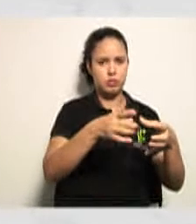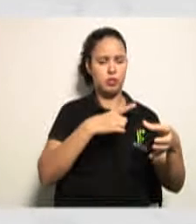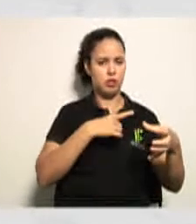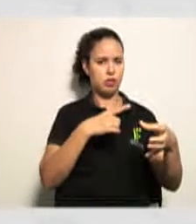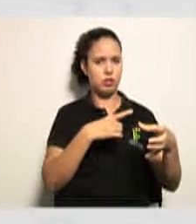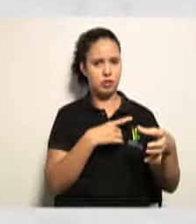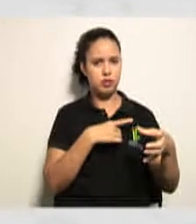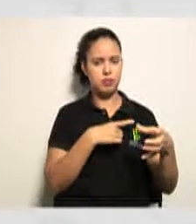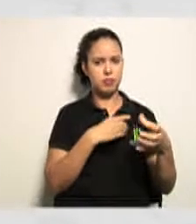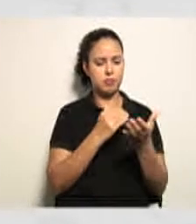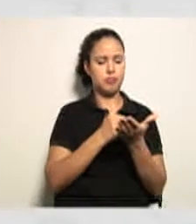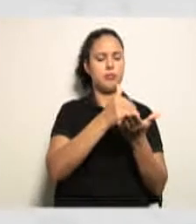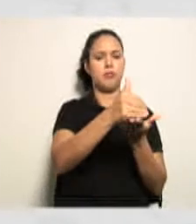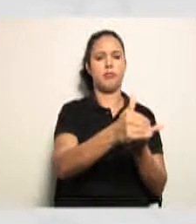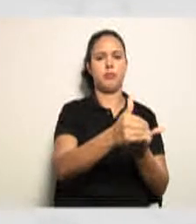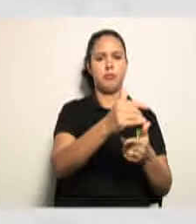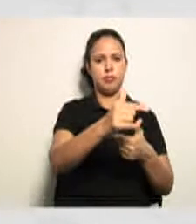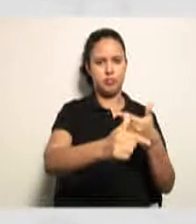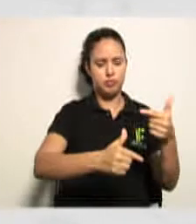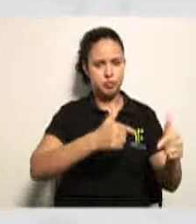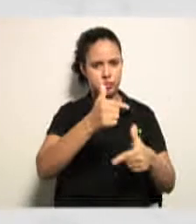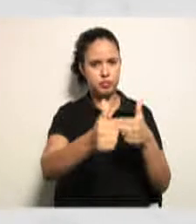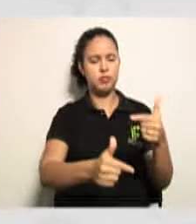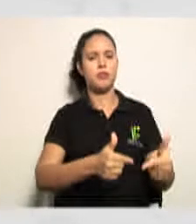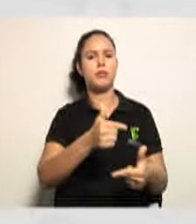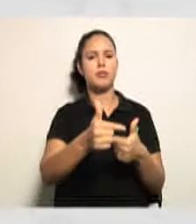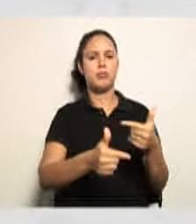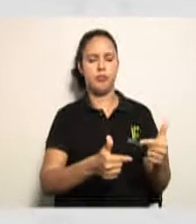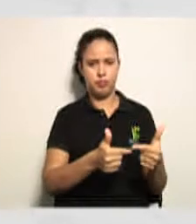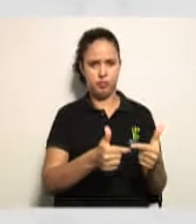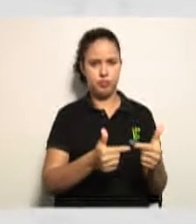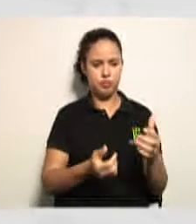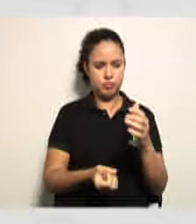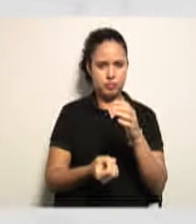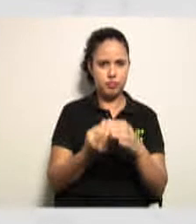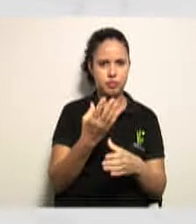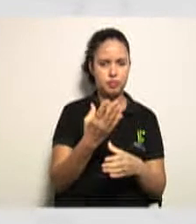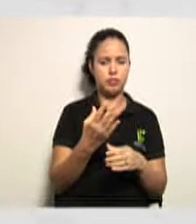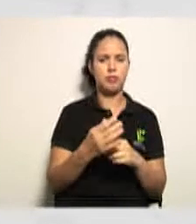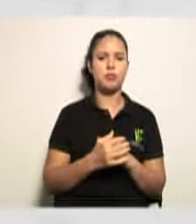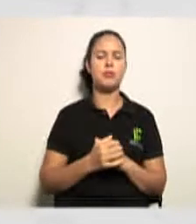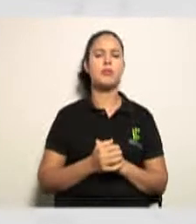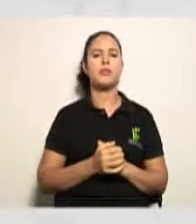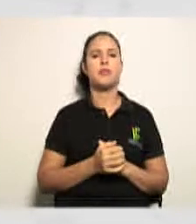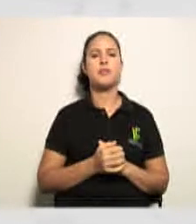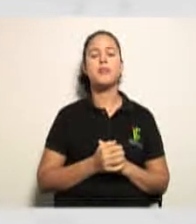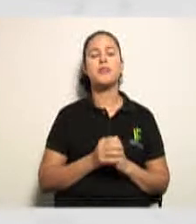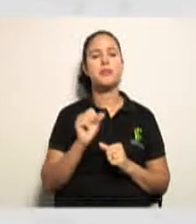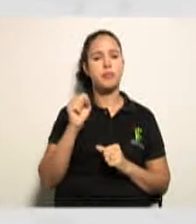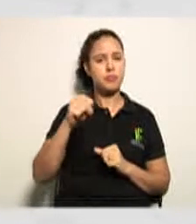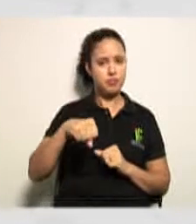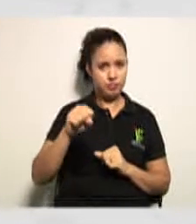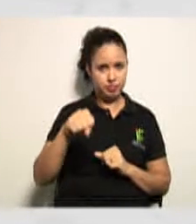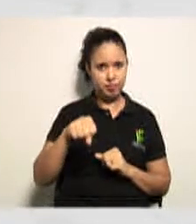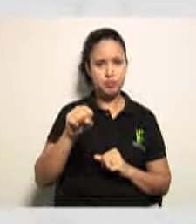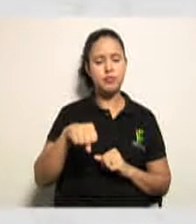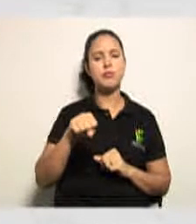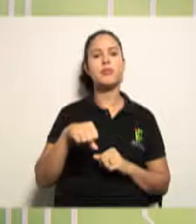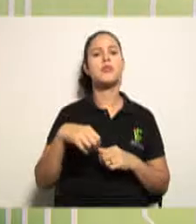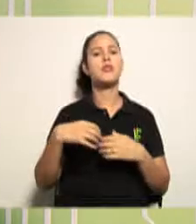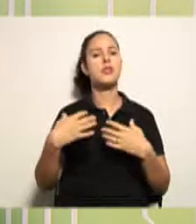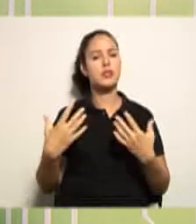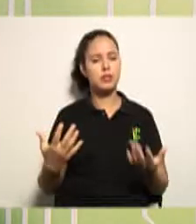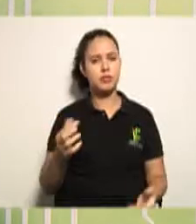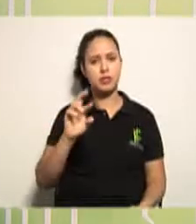para começar mesmo a produzir e começar a funcionar, certo? Exatamente. Falamos dos recursos humanos, que